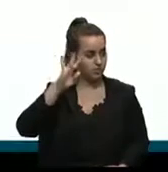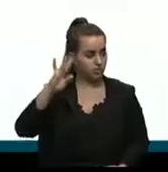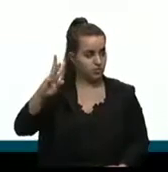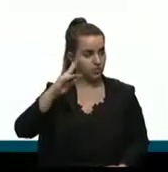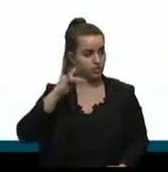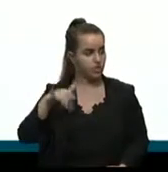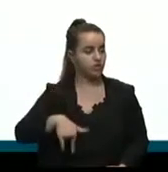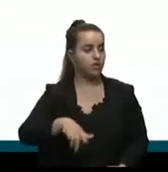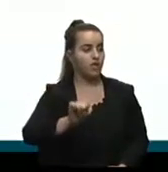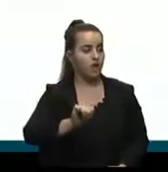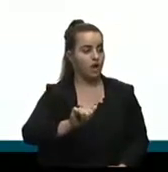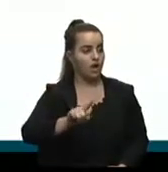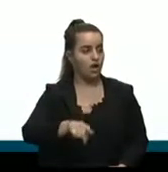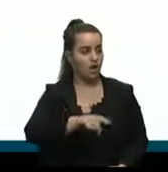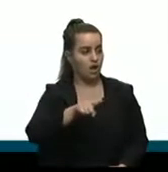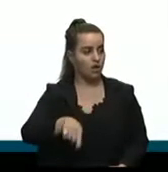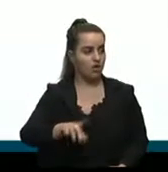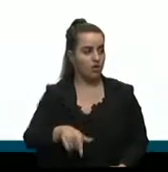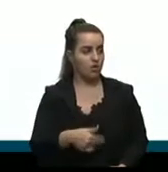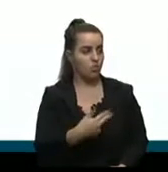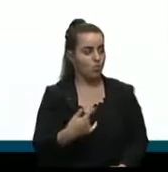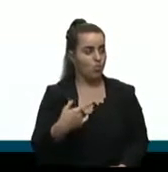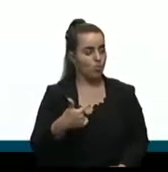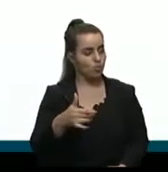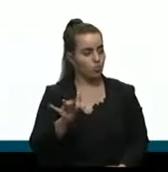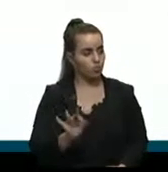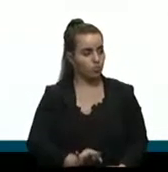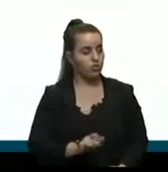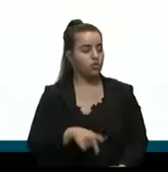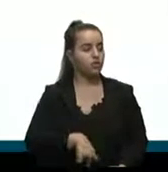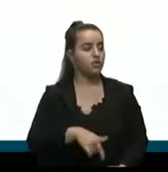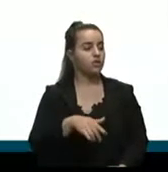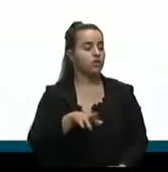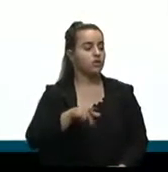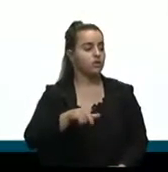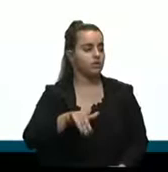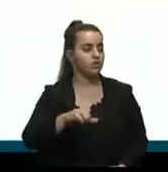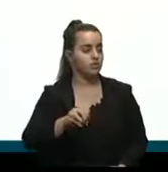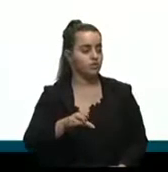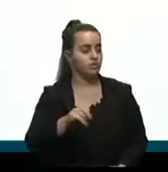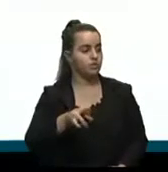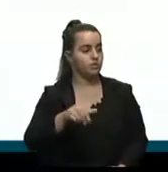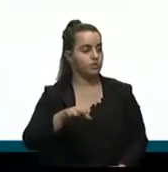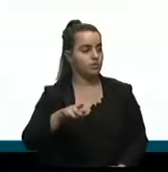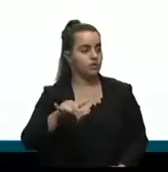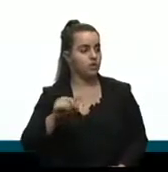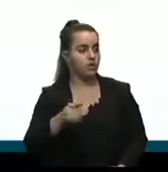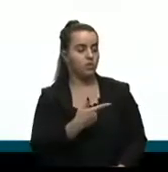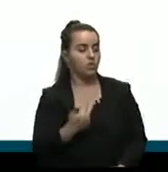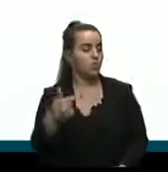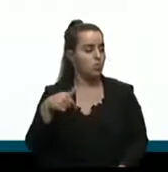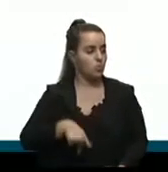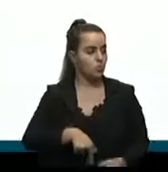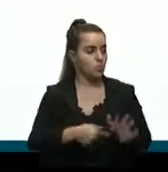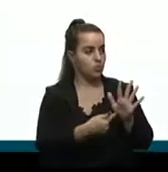Neste caso, alfa igual a 2%. E aí a região crítica, como mostra a nossa figura.